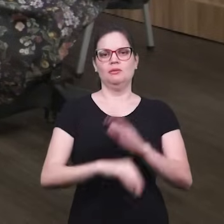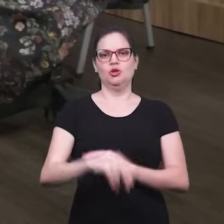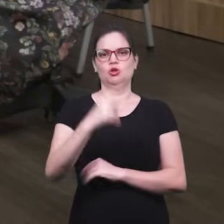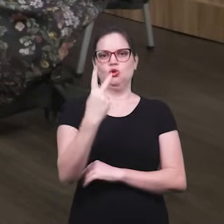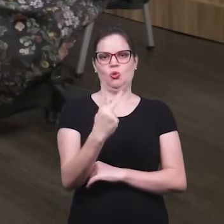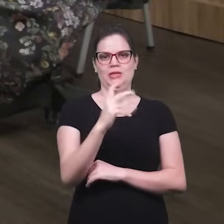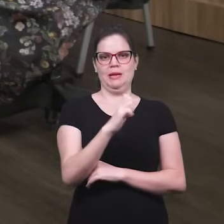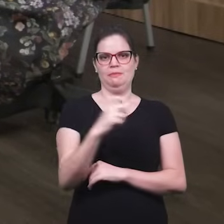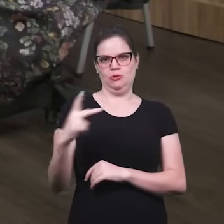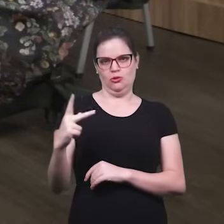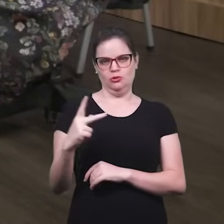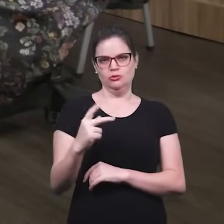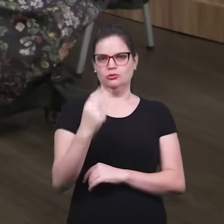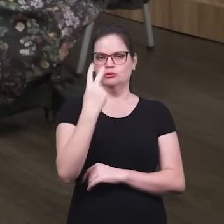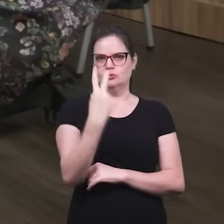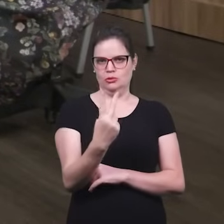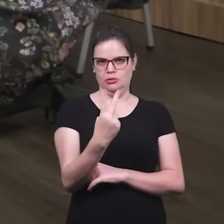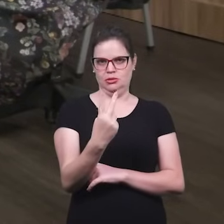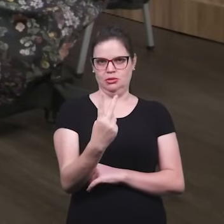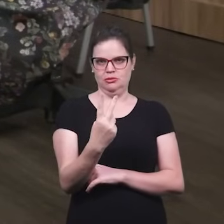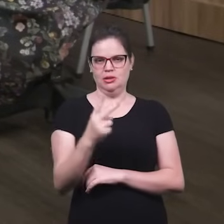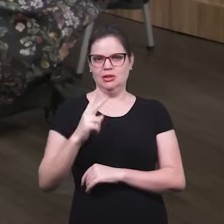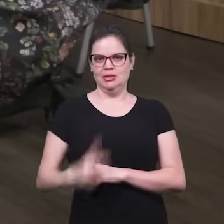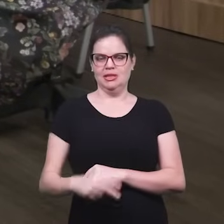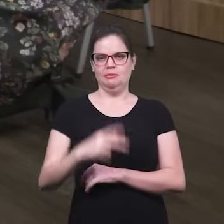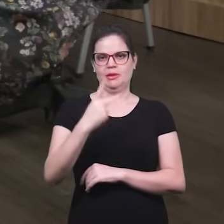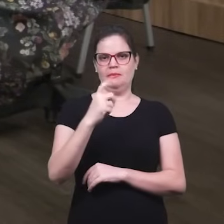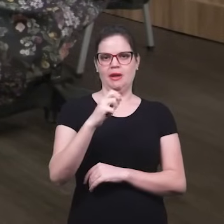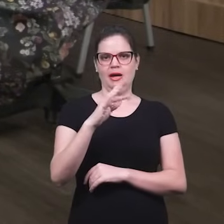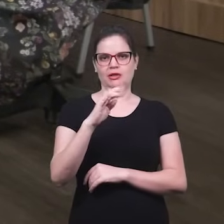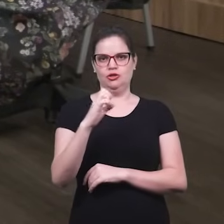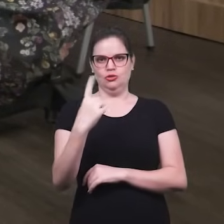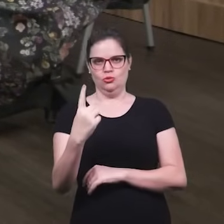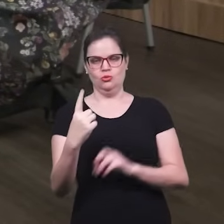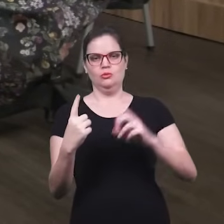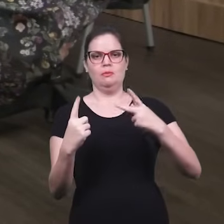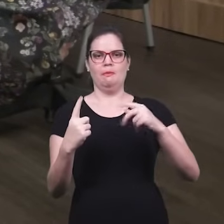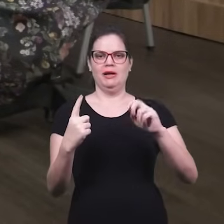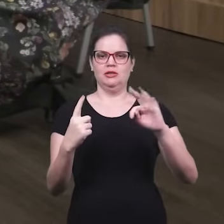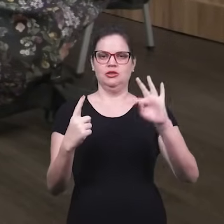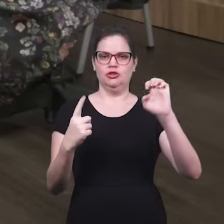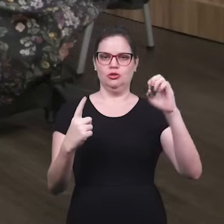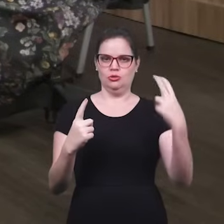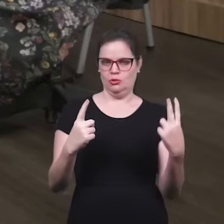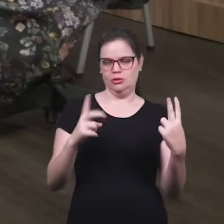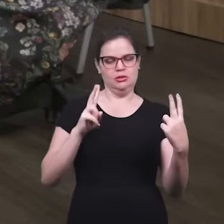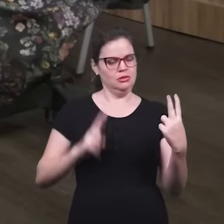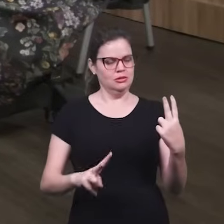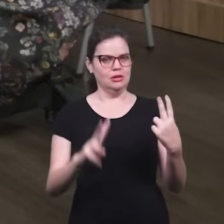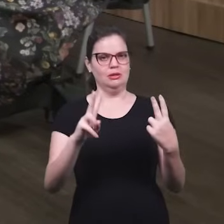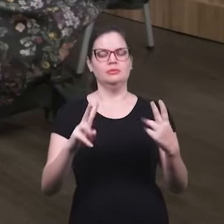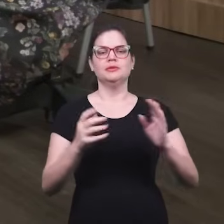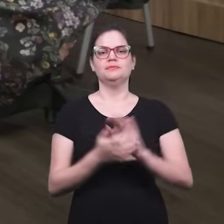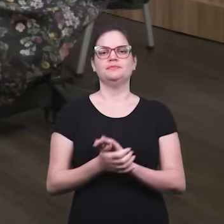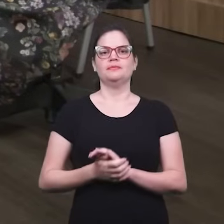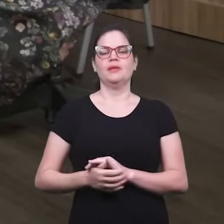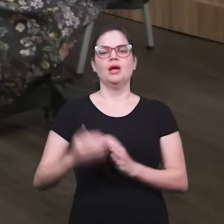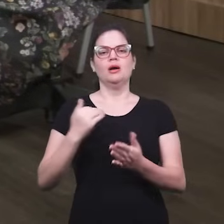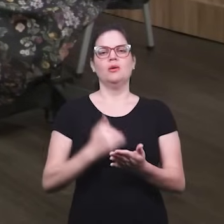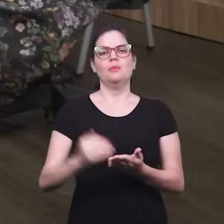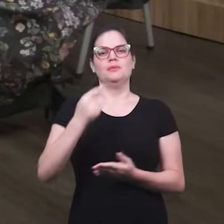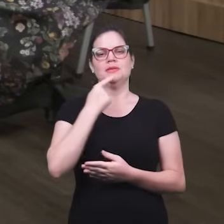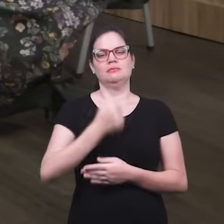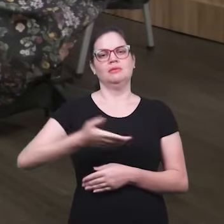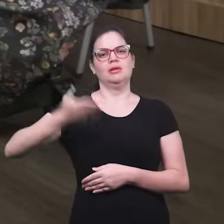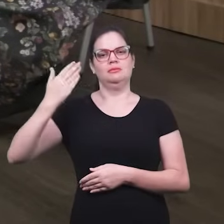2 episódios, certo? Semana passada nós começamos falando sobre o tema de hoje, que a Nínive daqui a pouquinho vai dizer, e nós